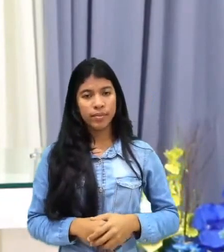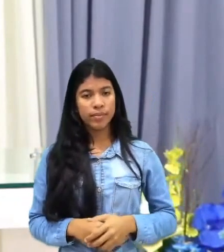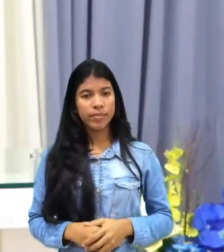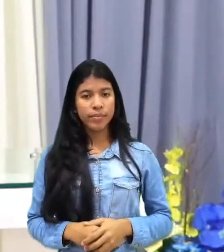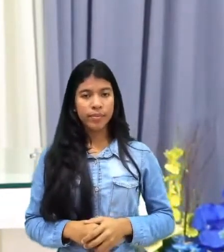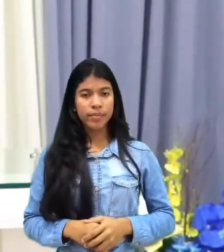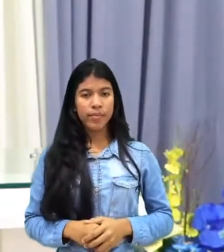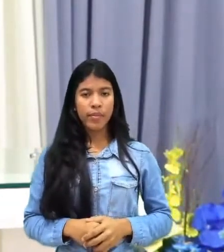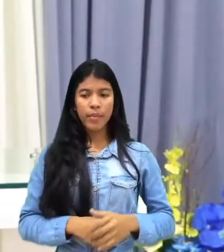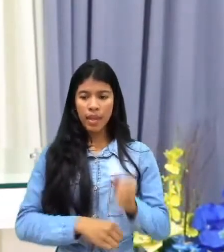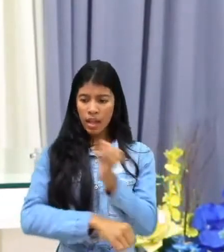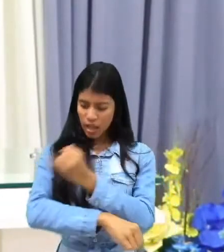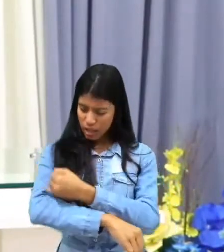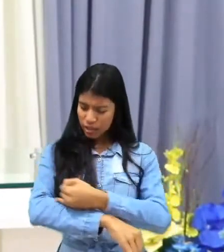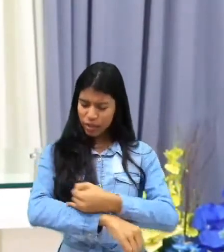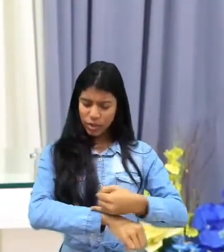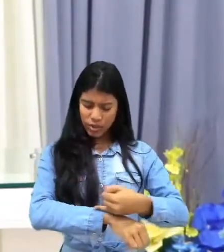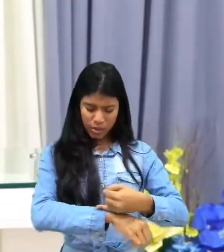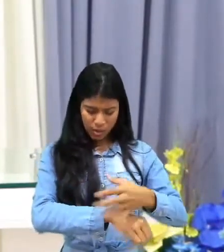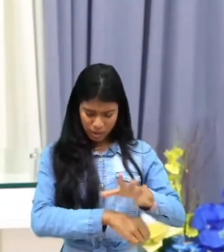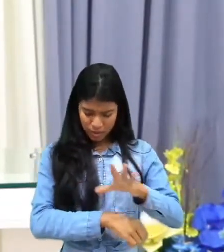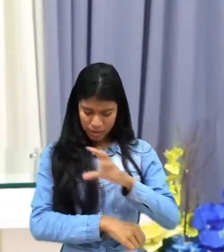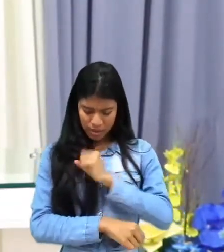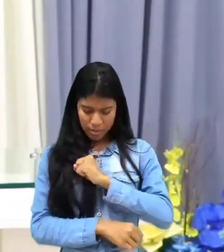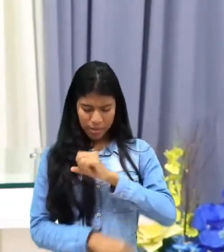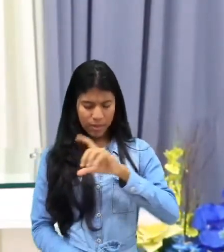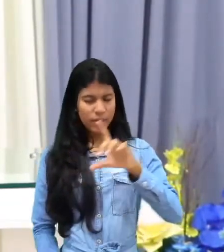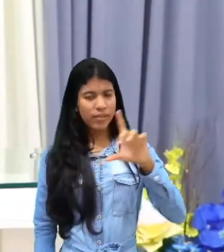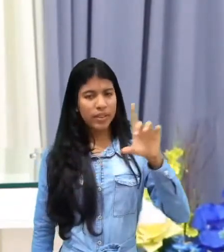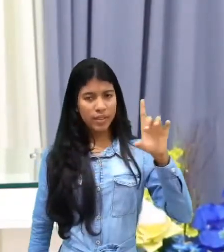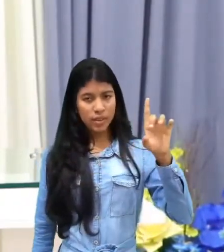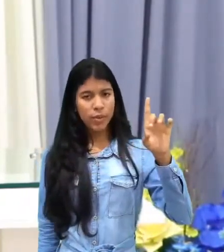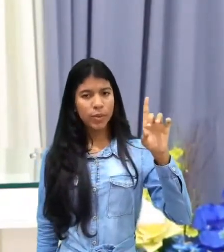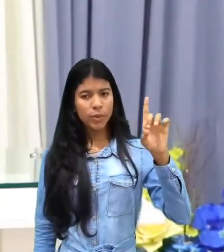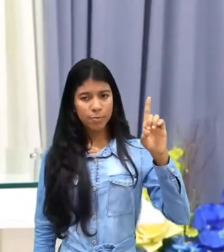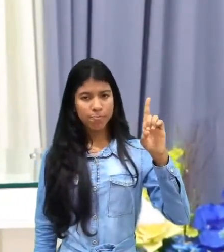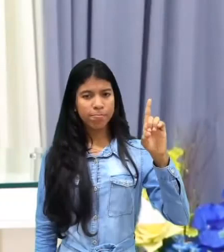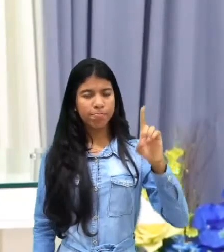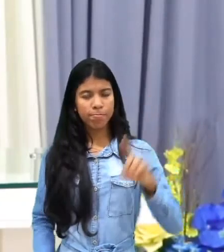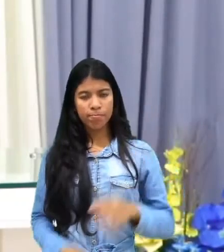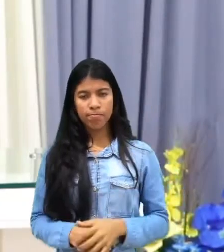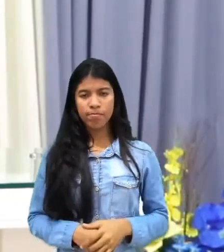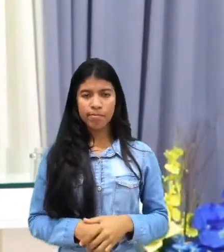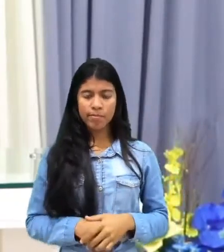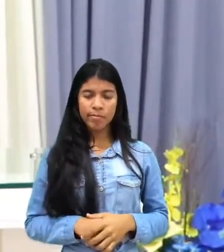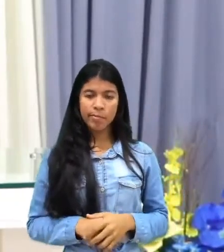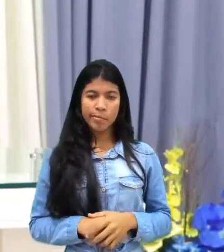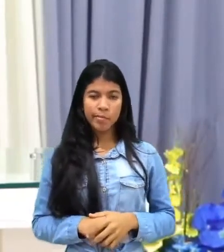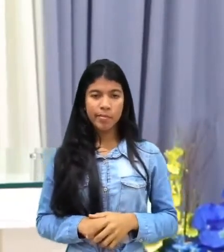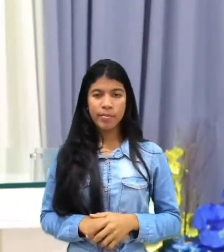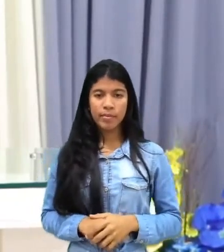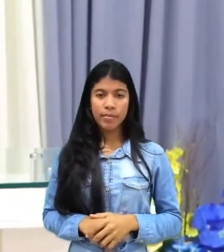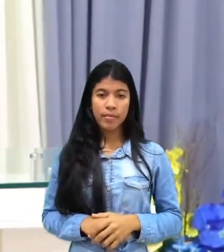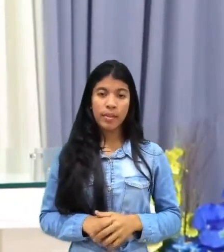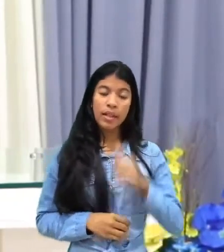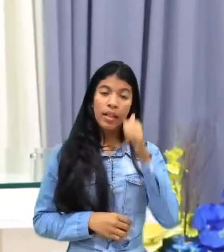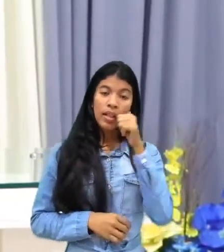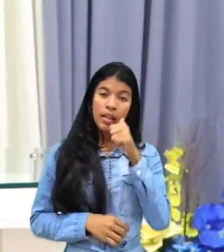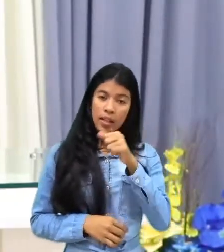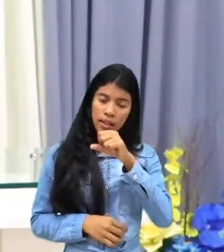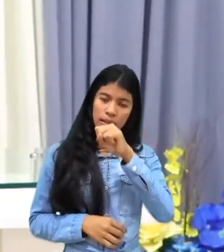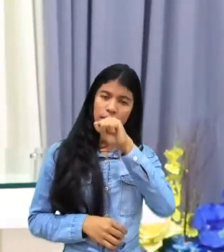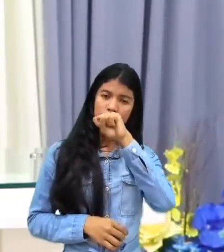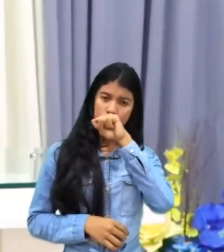Jacó amava a Deus. Jacó amava as coisas de Deus. E a sua mãe